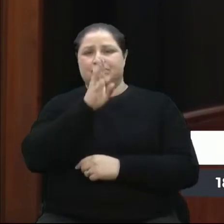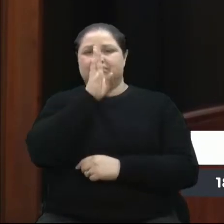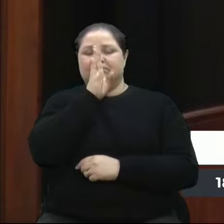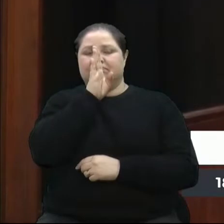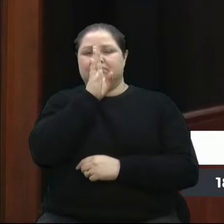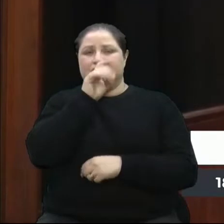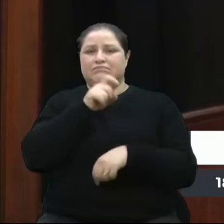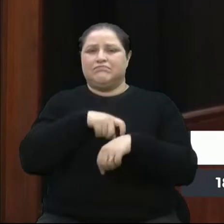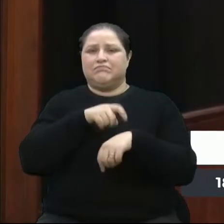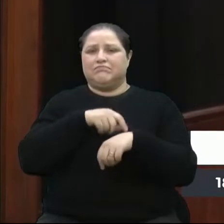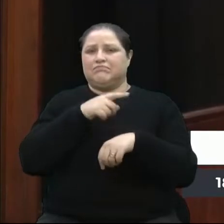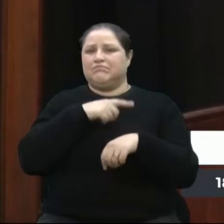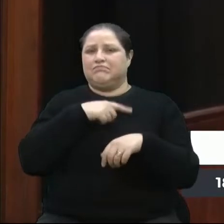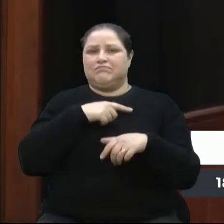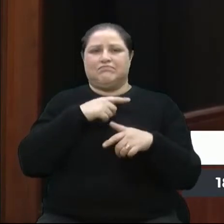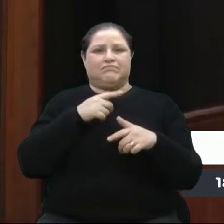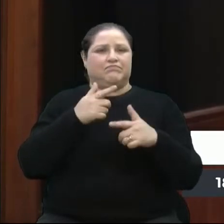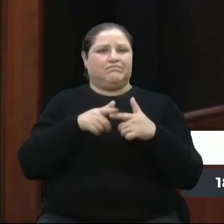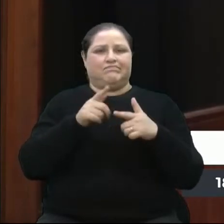nós beiramos o colapso.